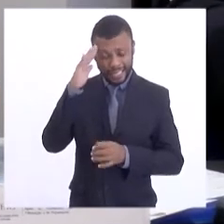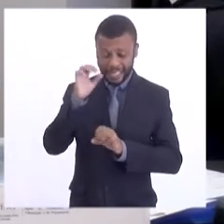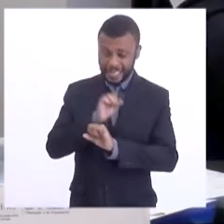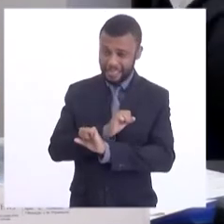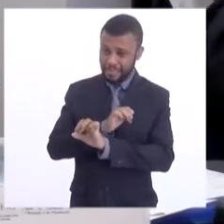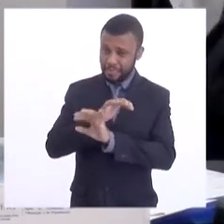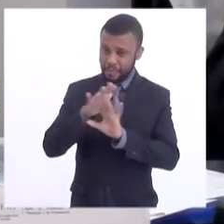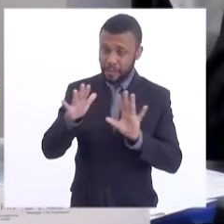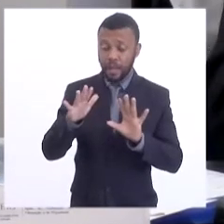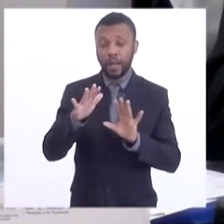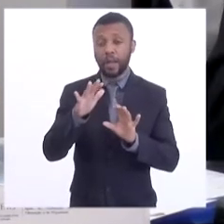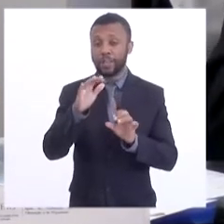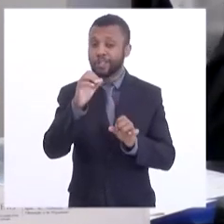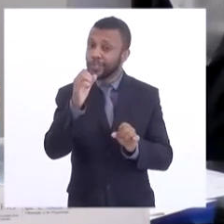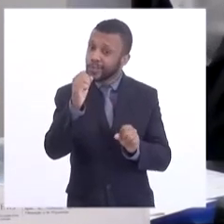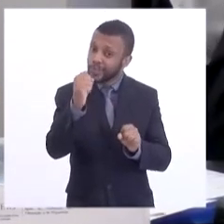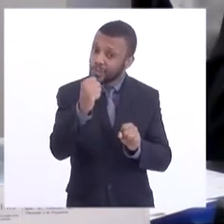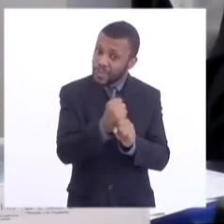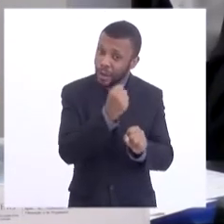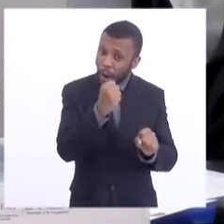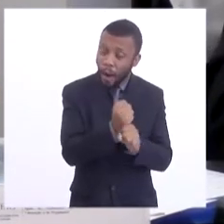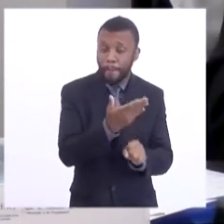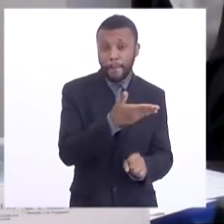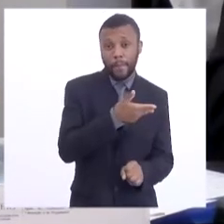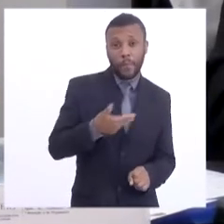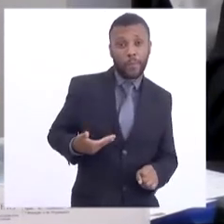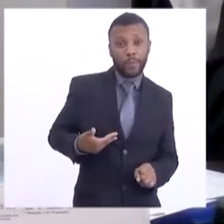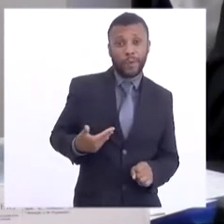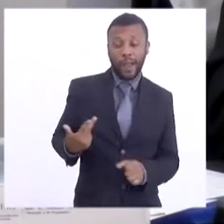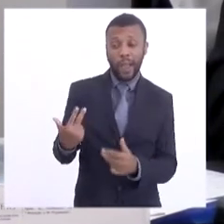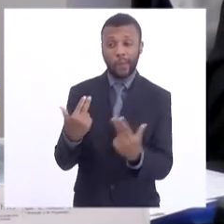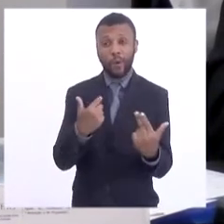pública quanto eu de pilotar avião